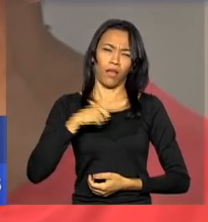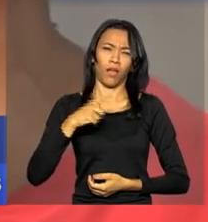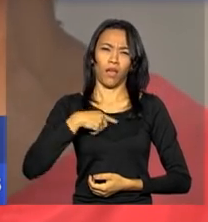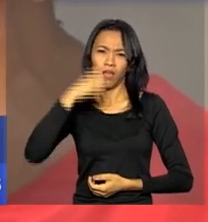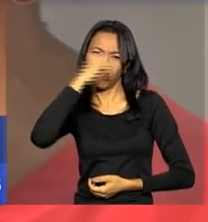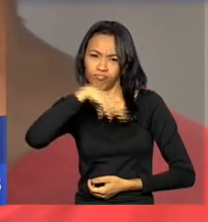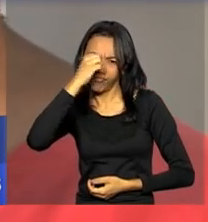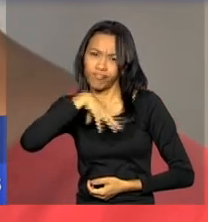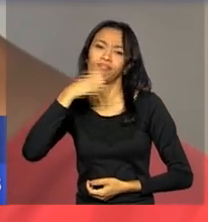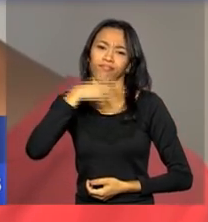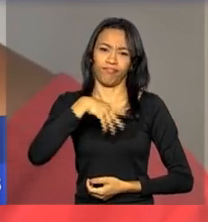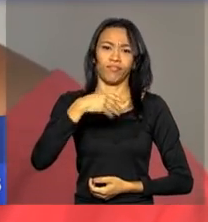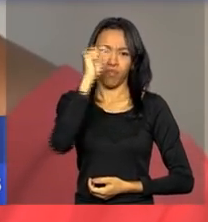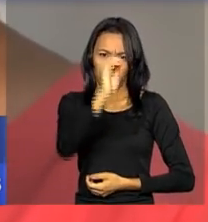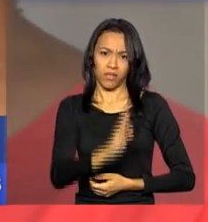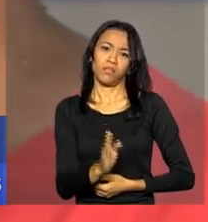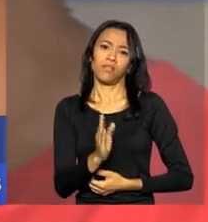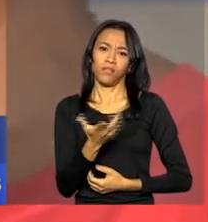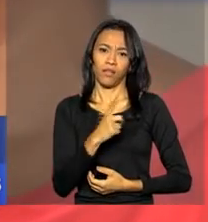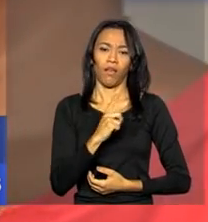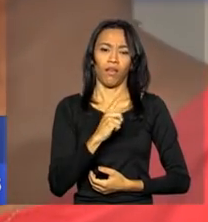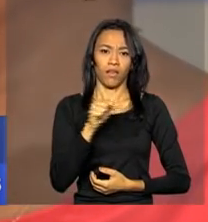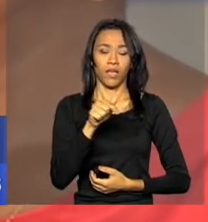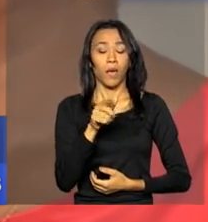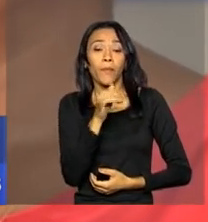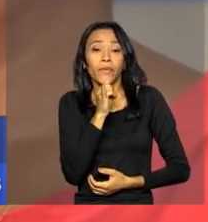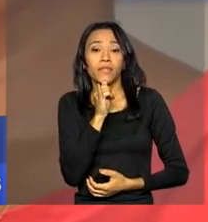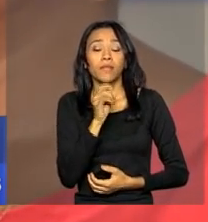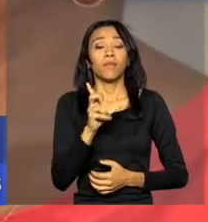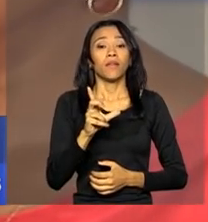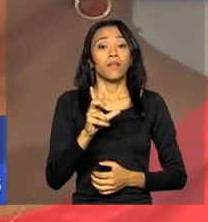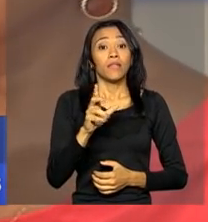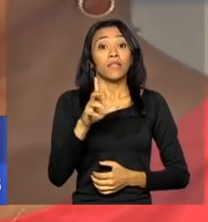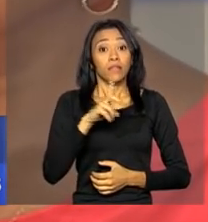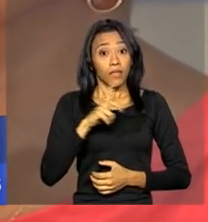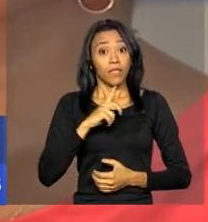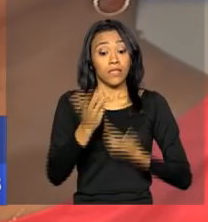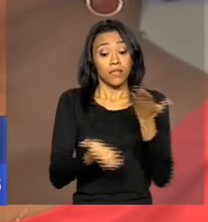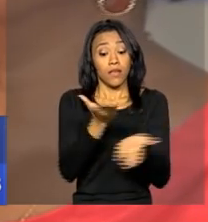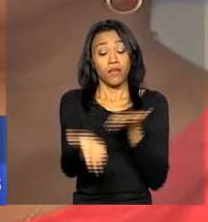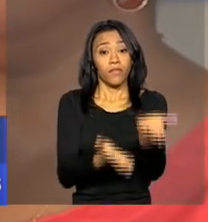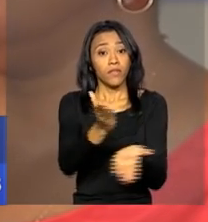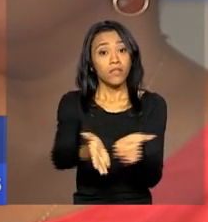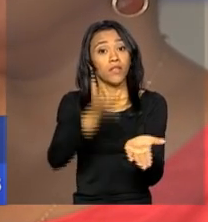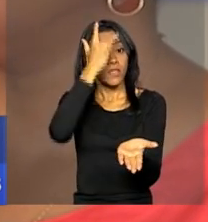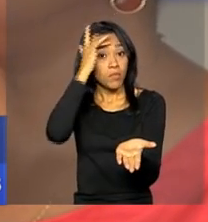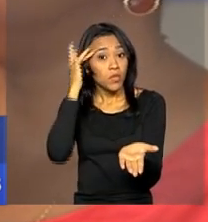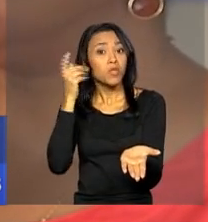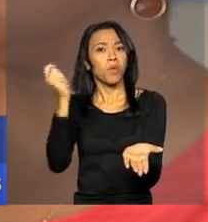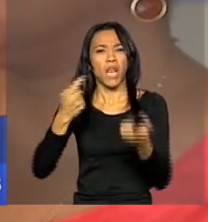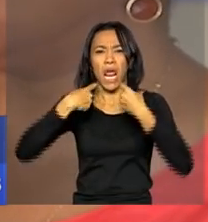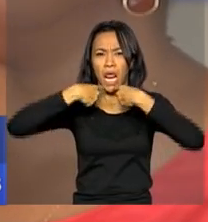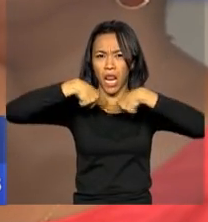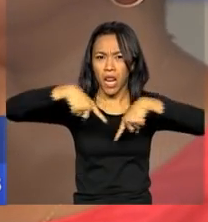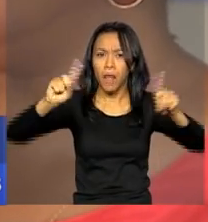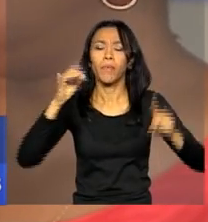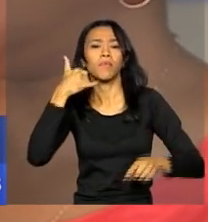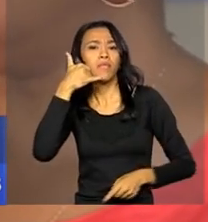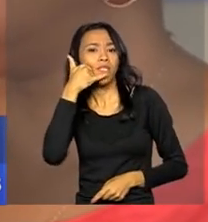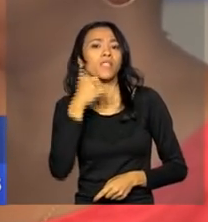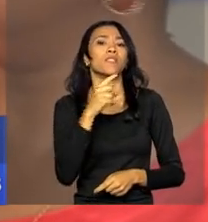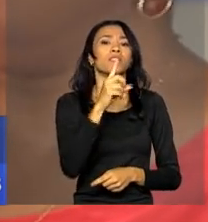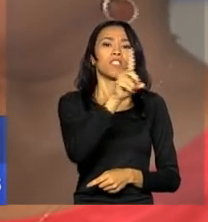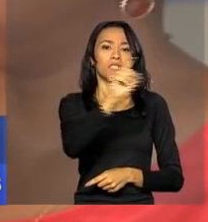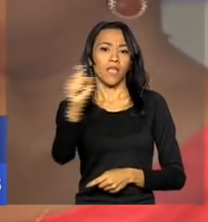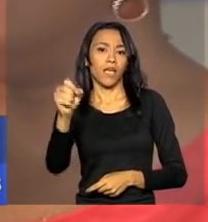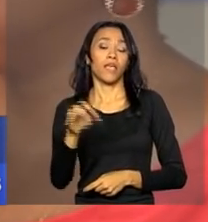enfrentamos, e enfrentamos muito no Brasil, hoje eles têm, por exemplo, serviços que as pessoas podem fazer denúncia, como o Disque 100 e o Ligue